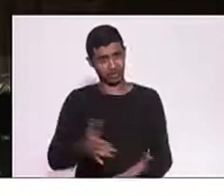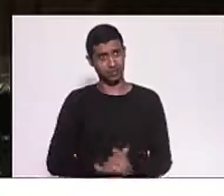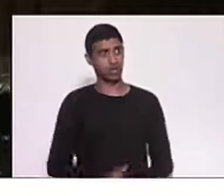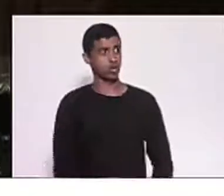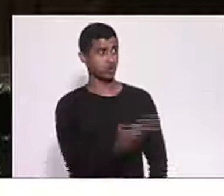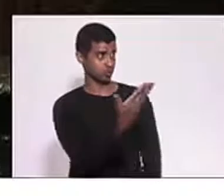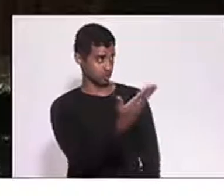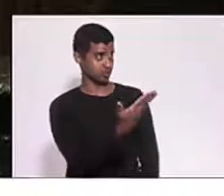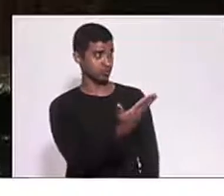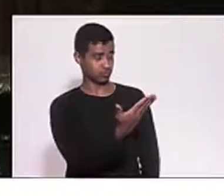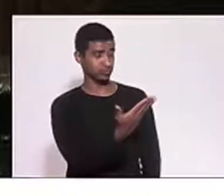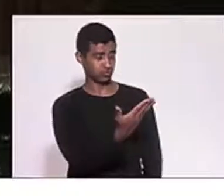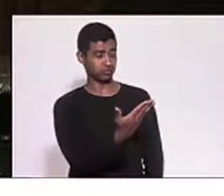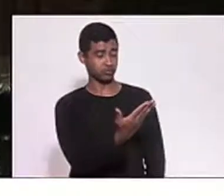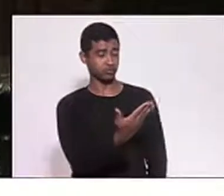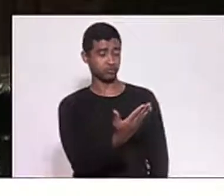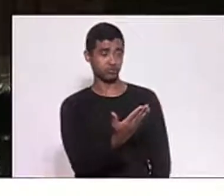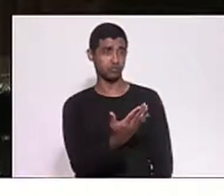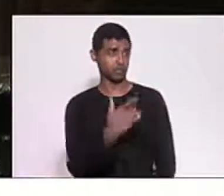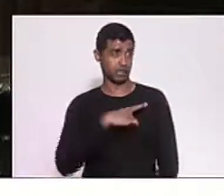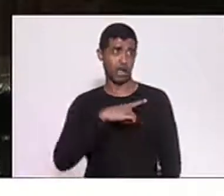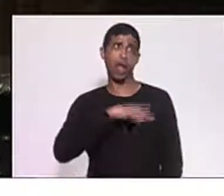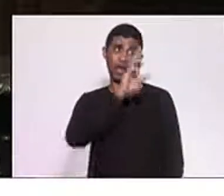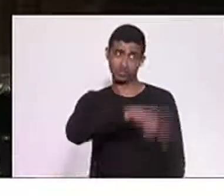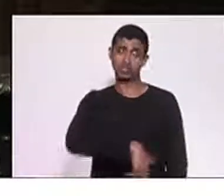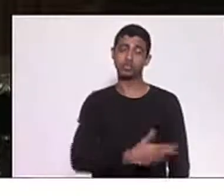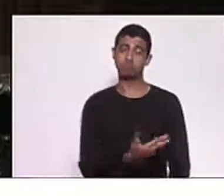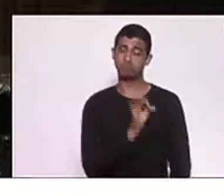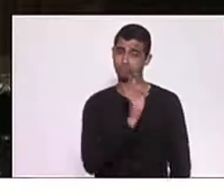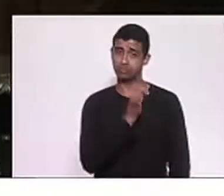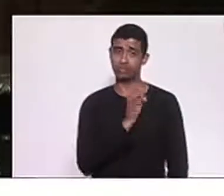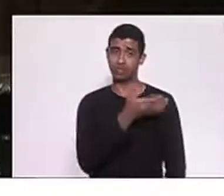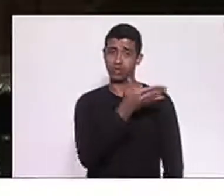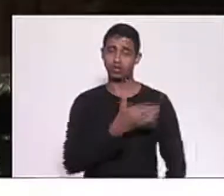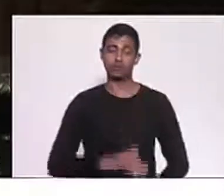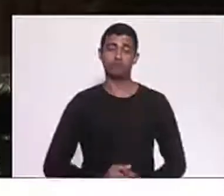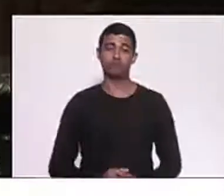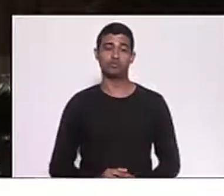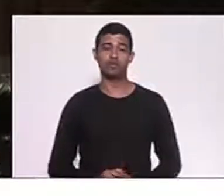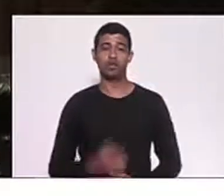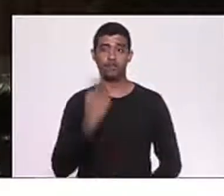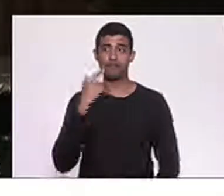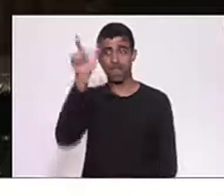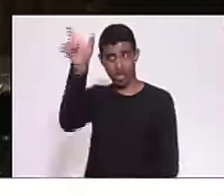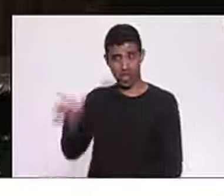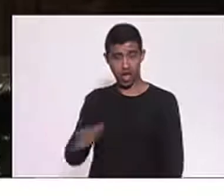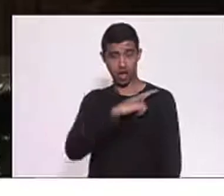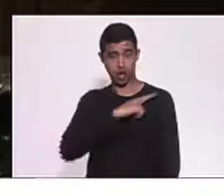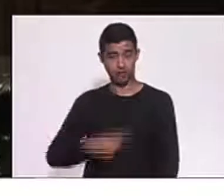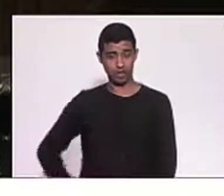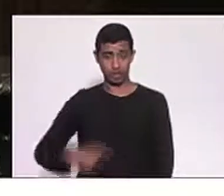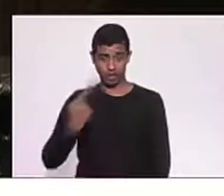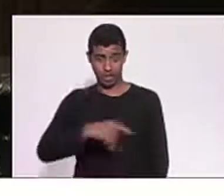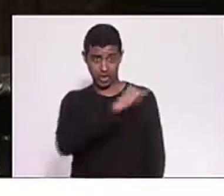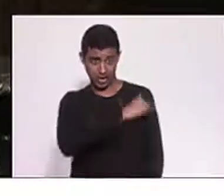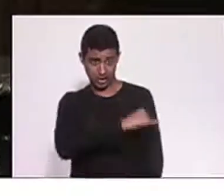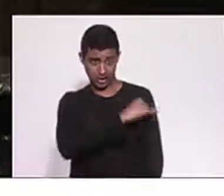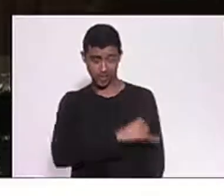Vossa Excelência tem absoluta razão. O governador do estado do Rio de